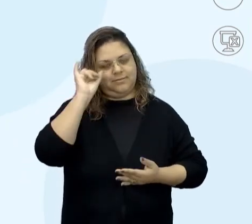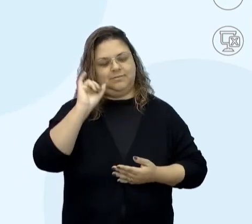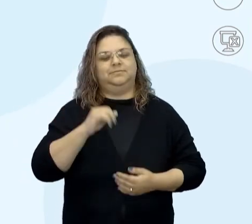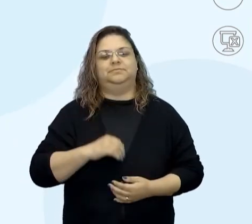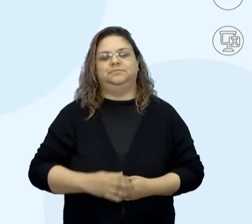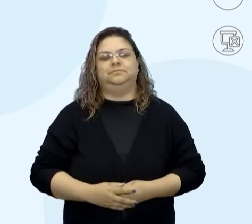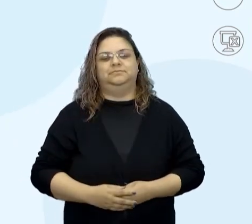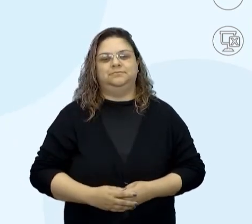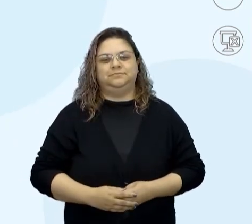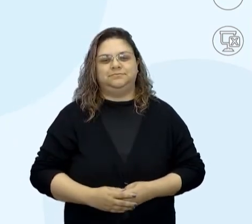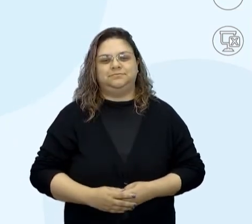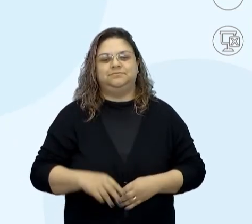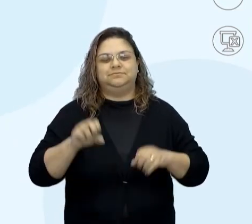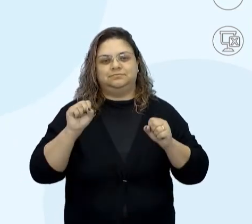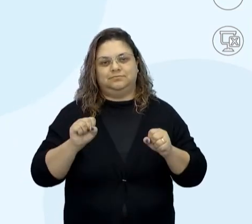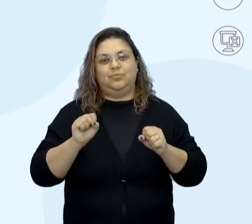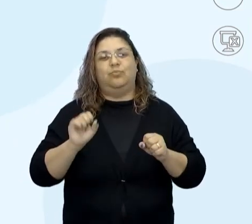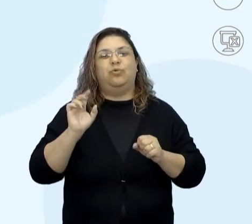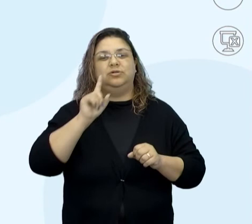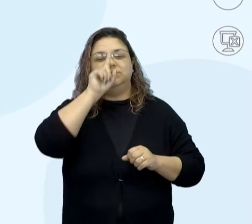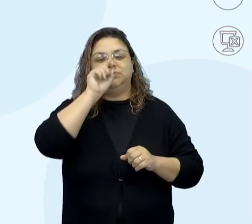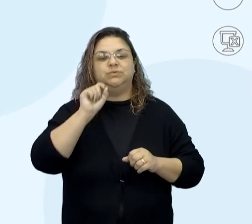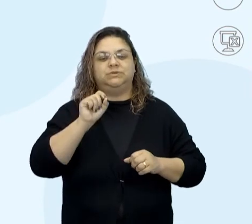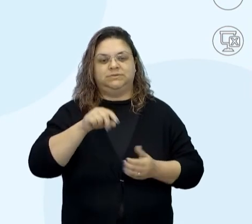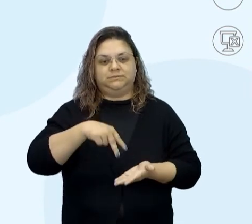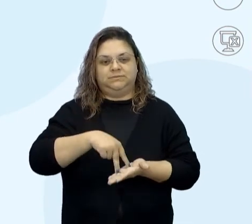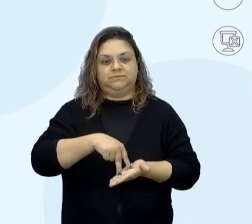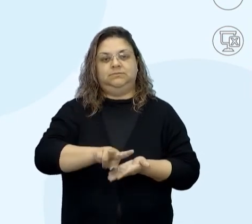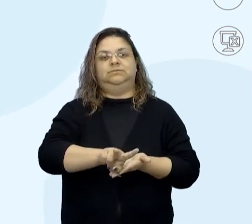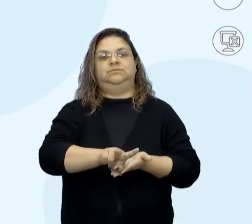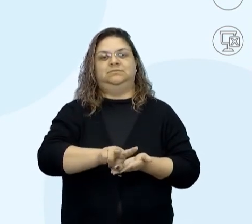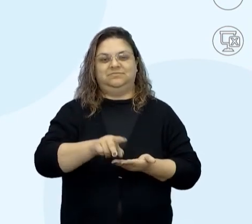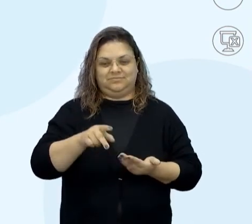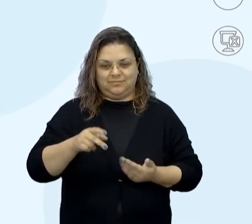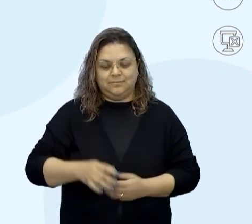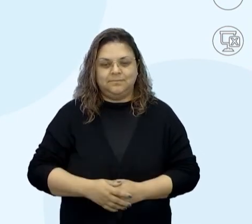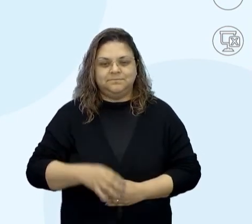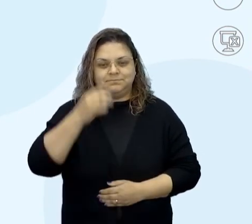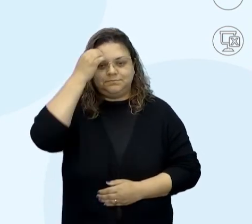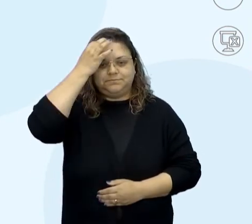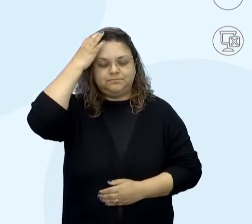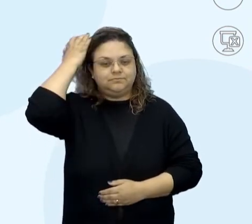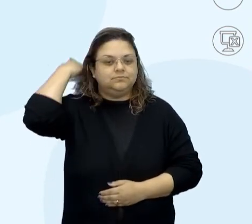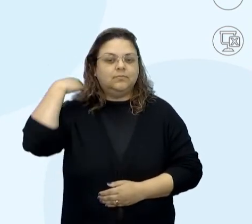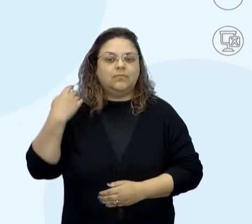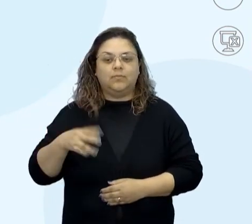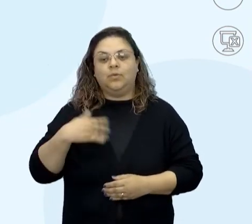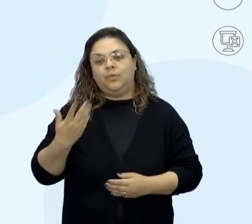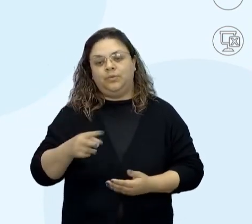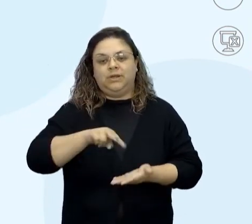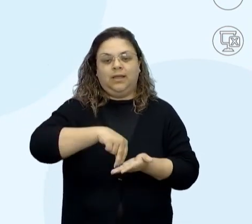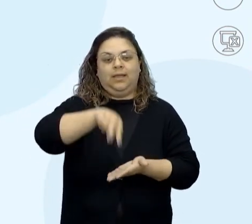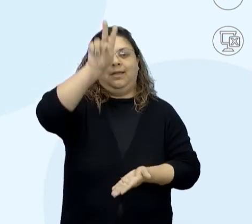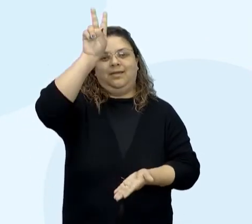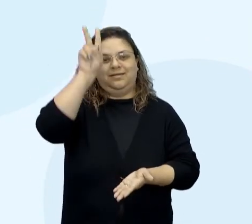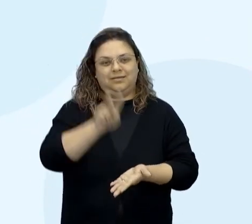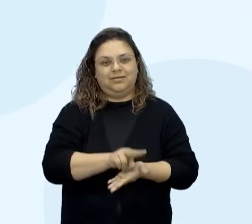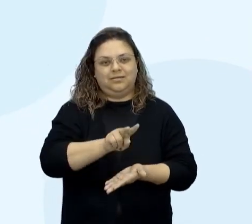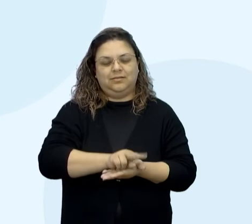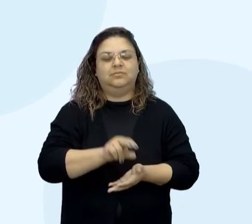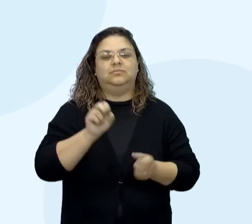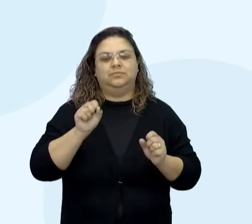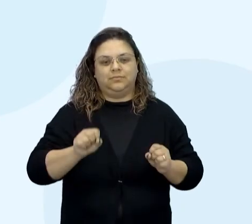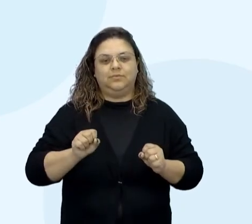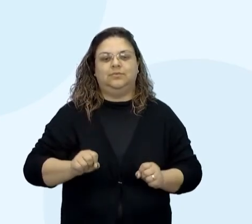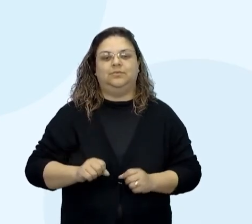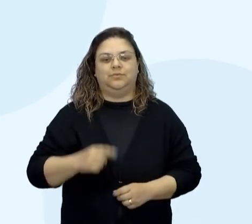aqui, né? A gente pode escorregar no sentido da rampa, ou ainda pode tombar, né? Esse corpo aqui ele pode